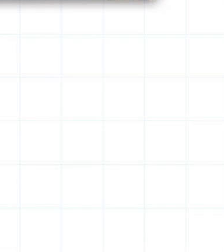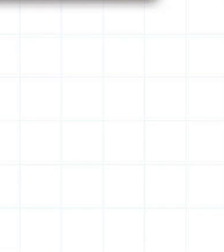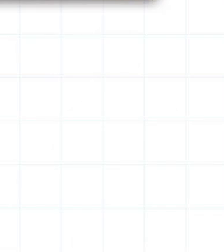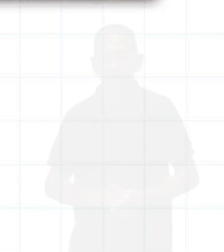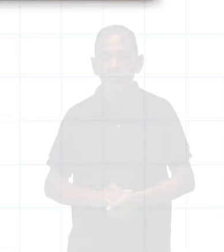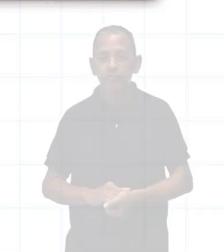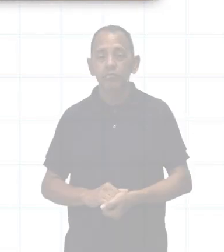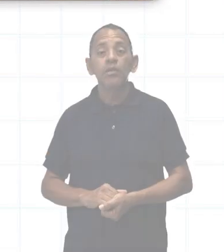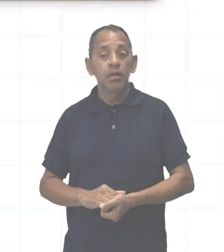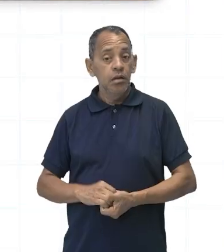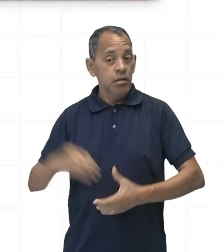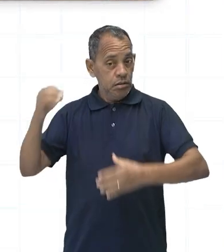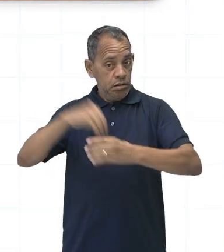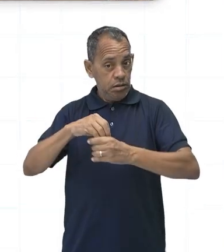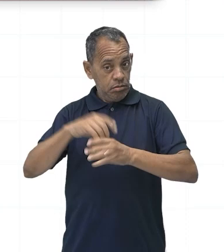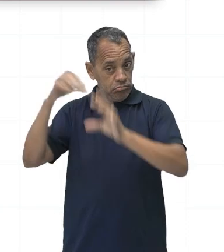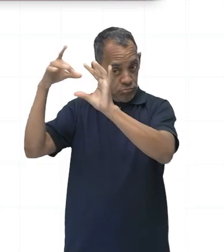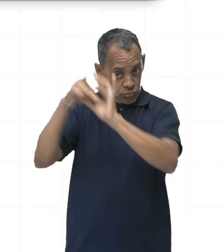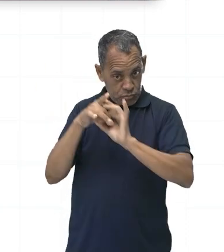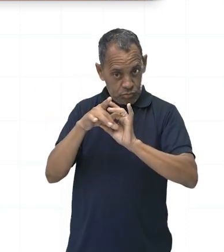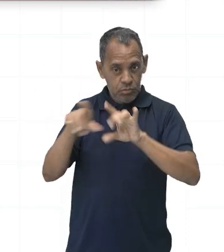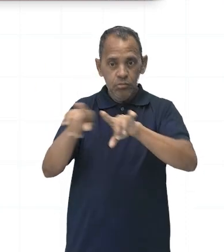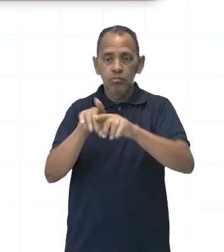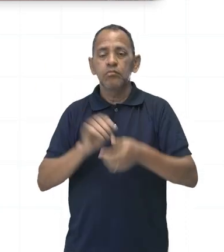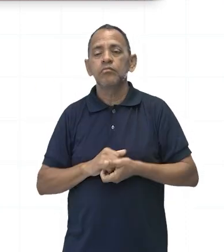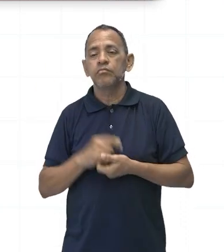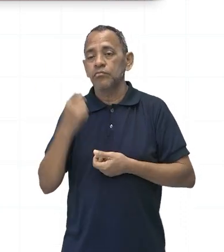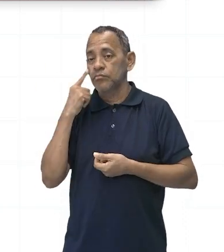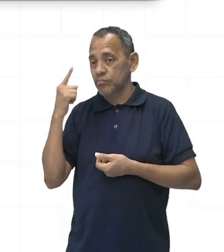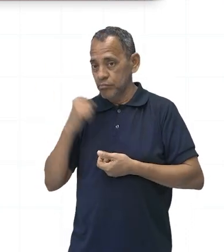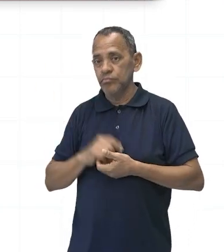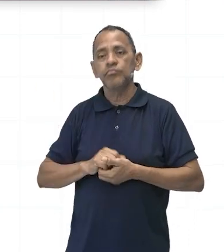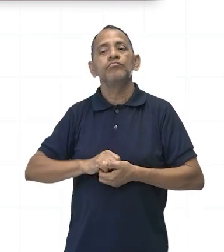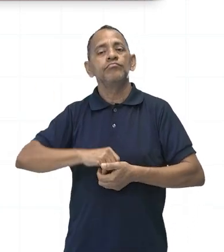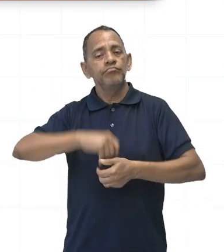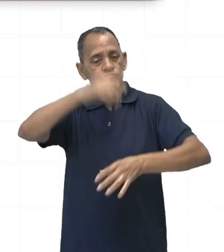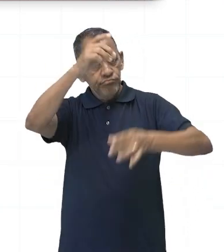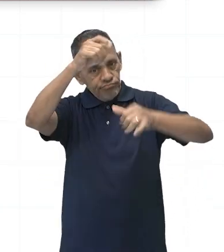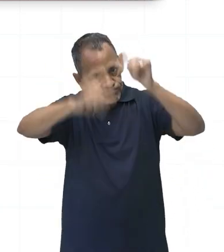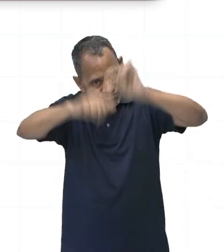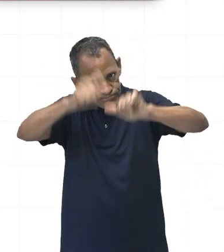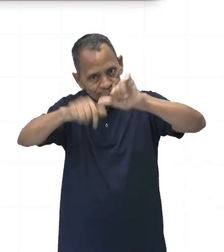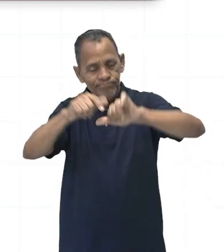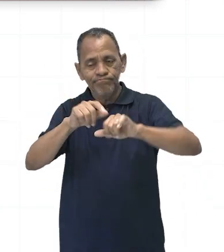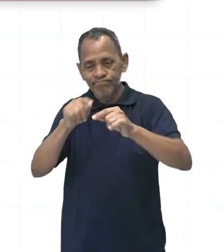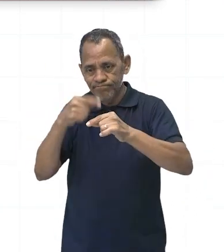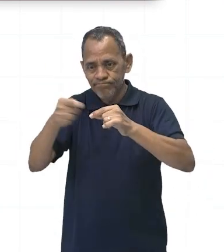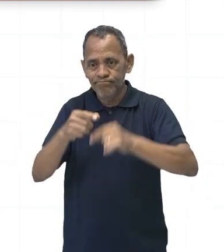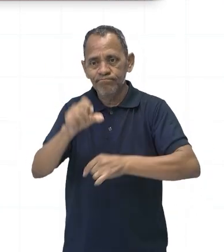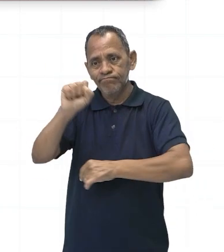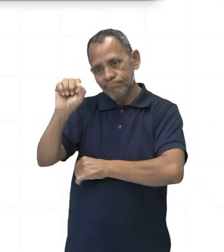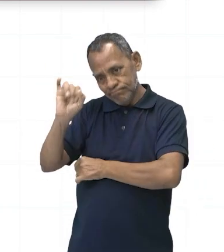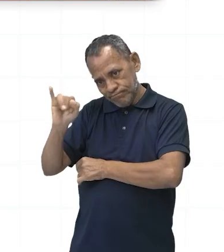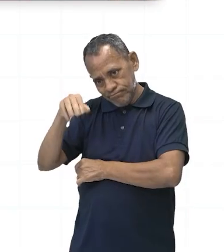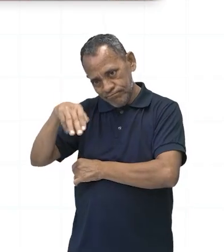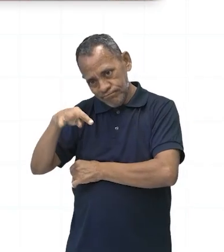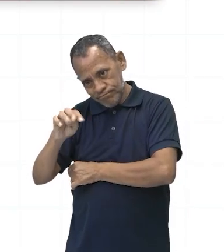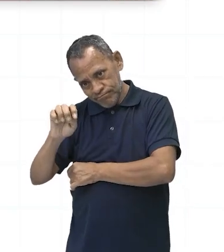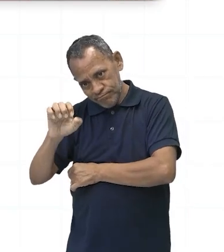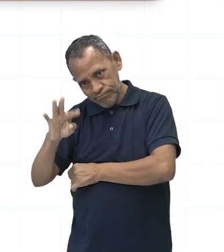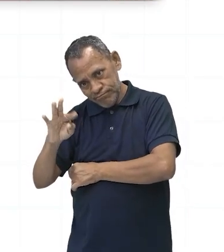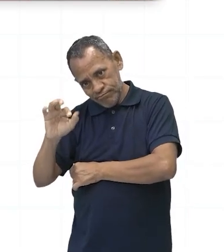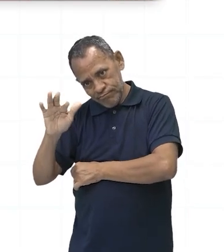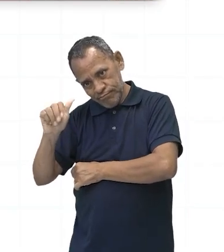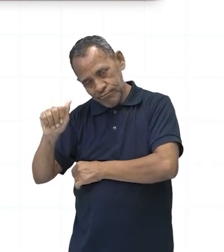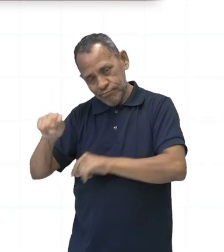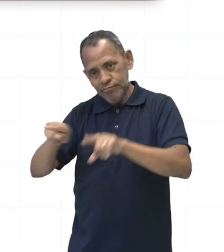por duas fases, a sintética e a analítica, primeiro a analítica, depois a sintética, e aí nós vamos para uma outra fase, que